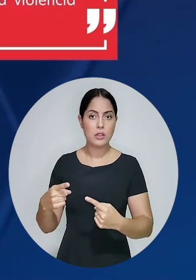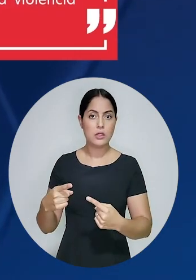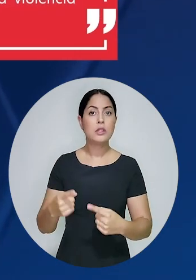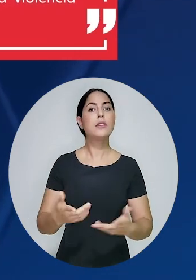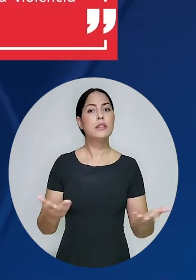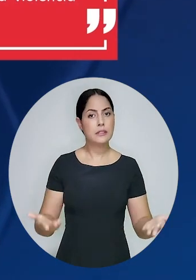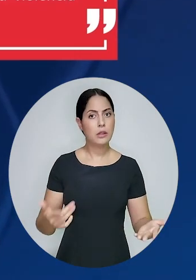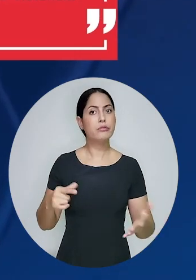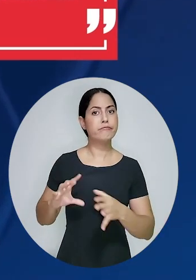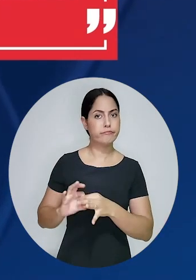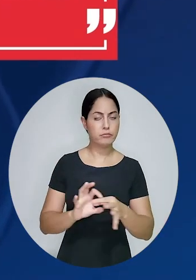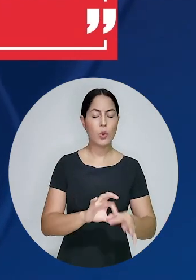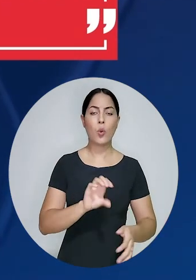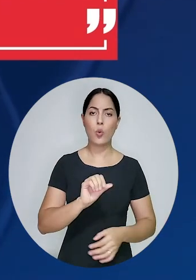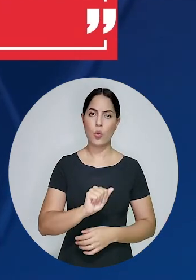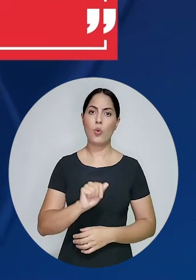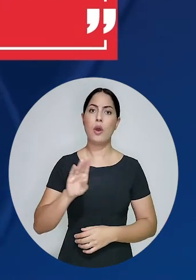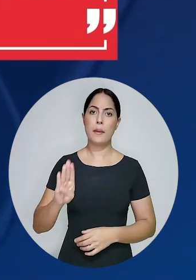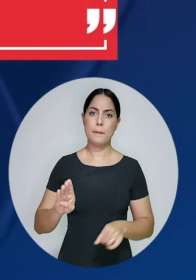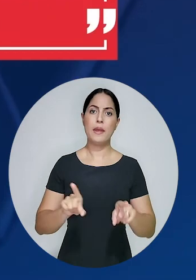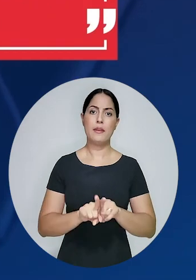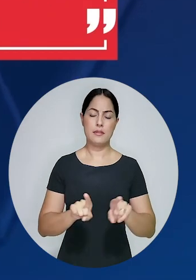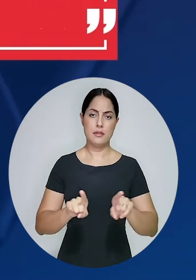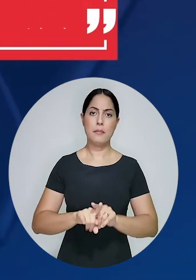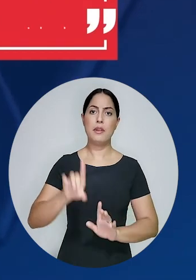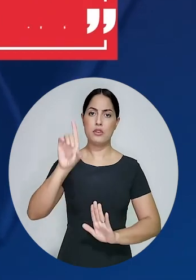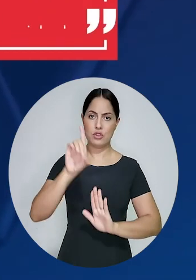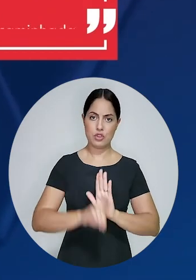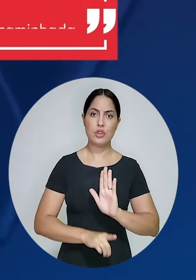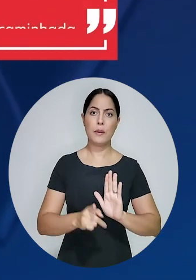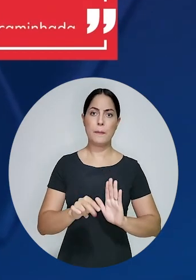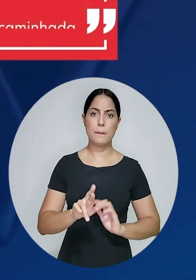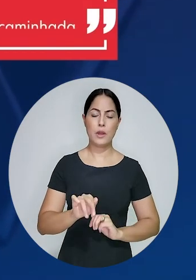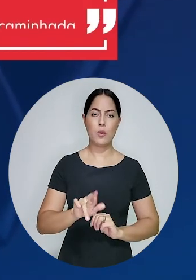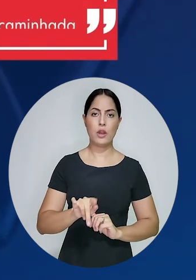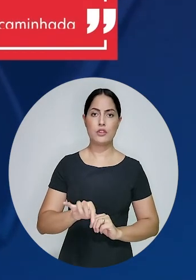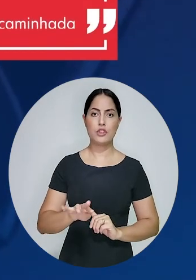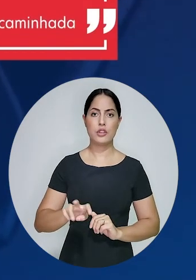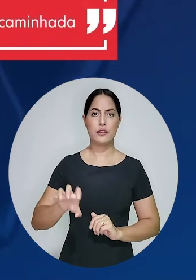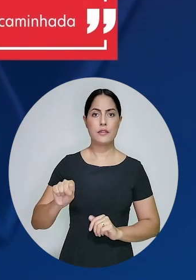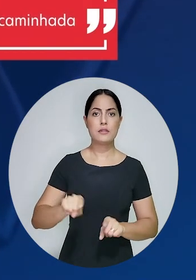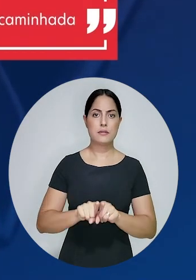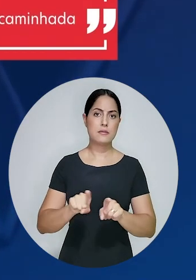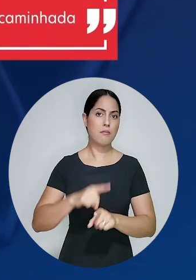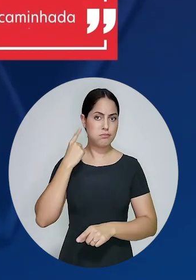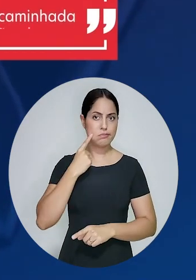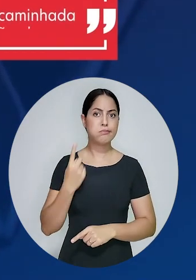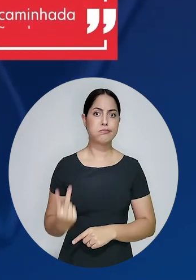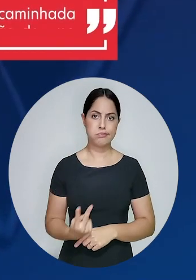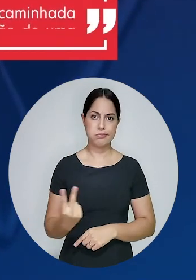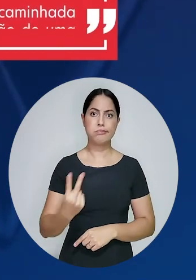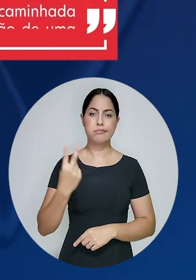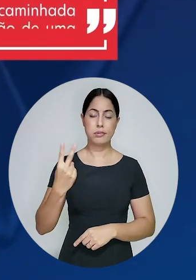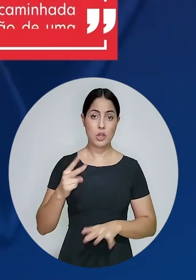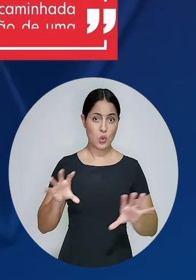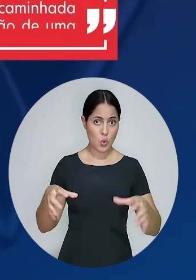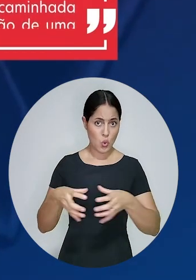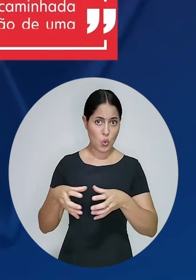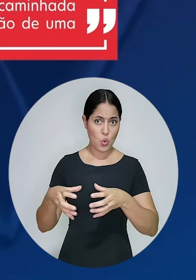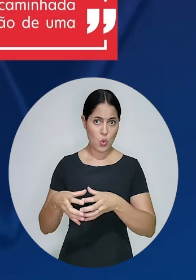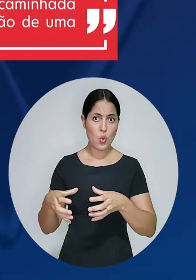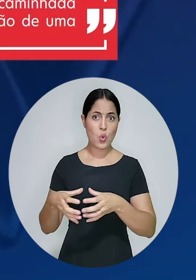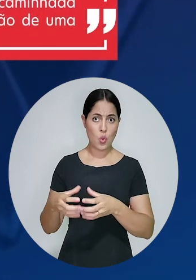dos Advogados do Brasil e a Comissão Nacional de Defesa das Prerrogativas e Valorização da Advocacia nomearam um de